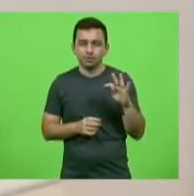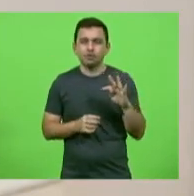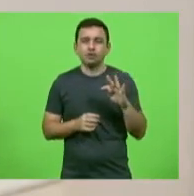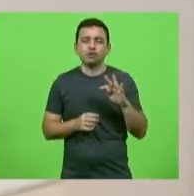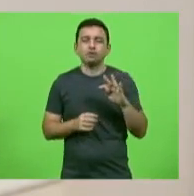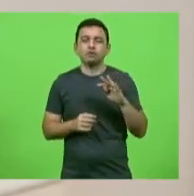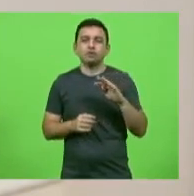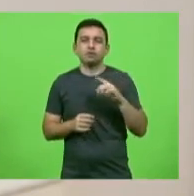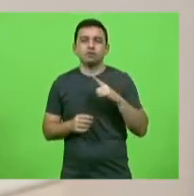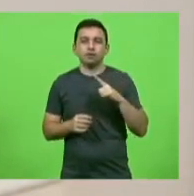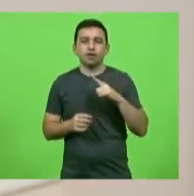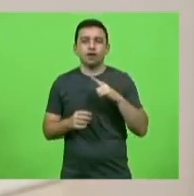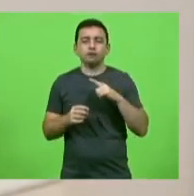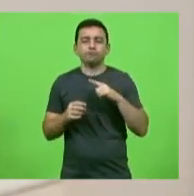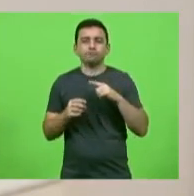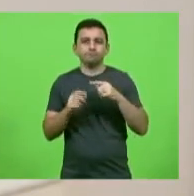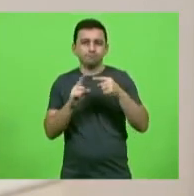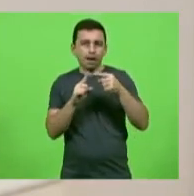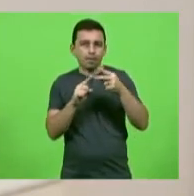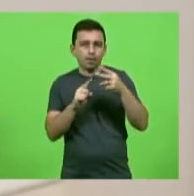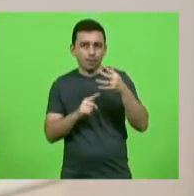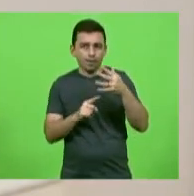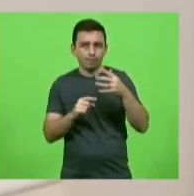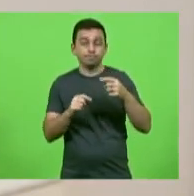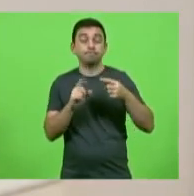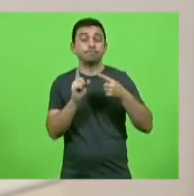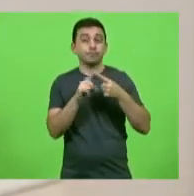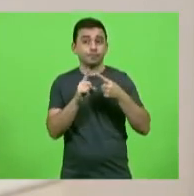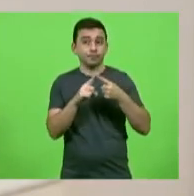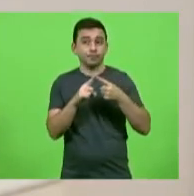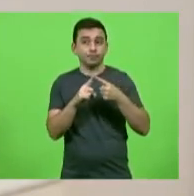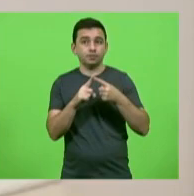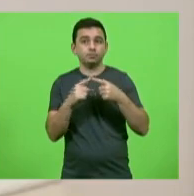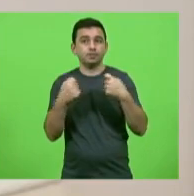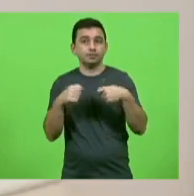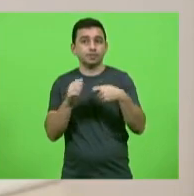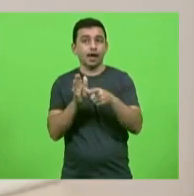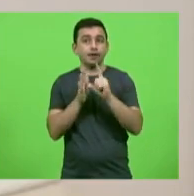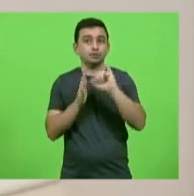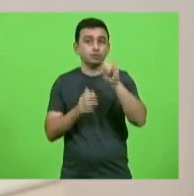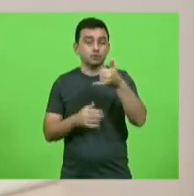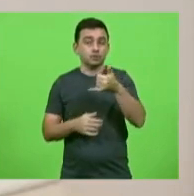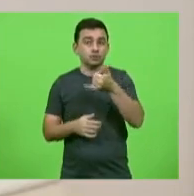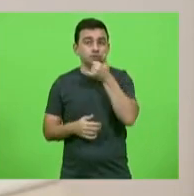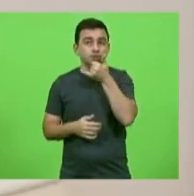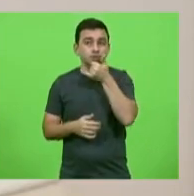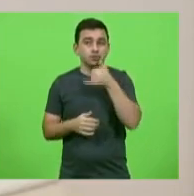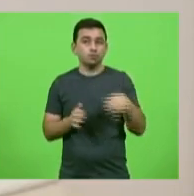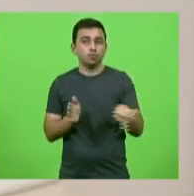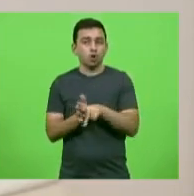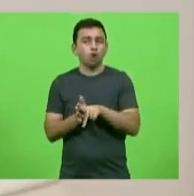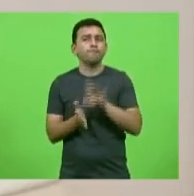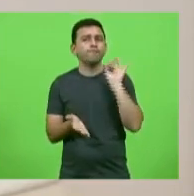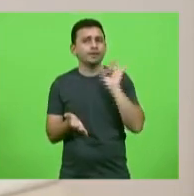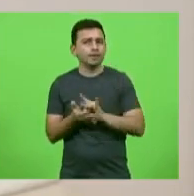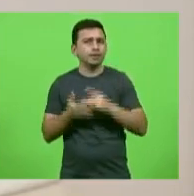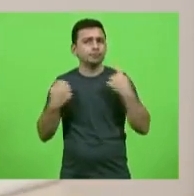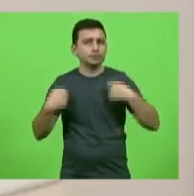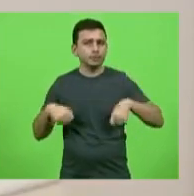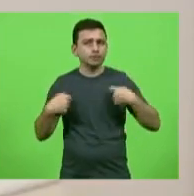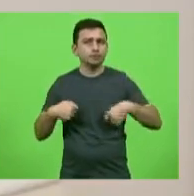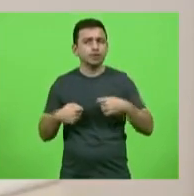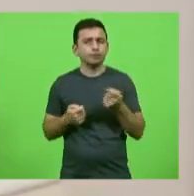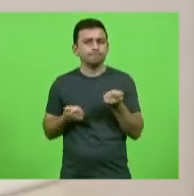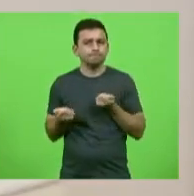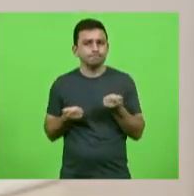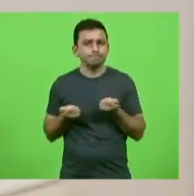os seguintes requisitos. 1. Deverá ser precedida de justificativa acerca da real necessidade e economicidade da